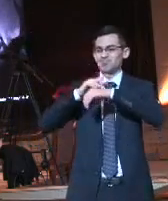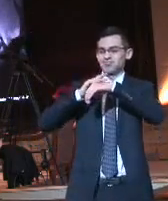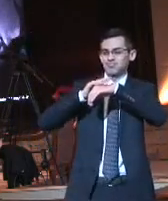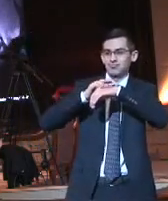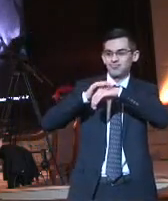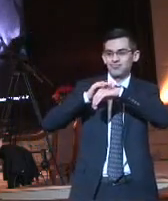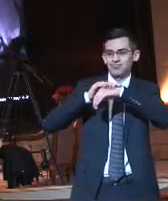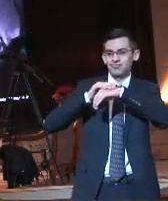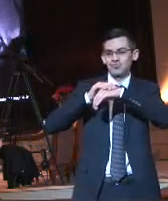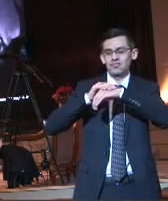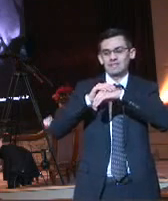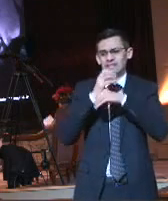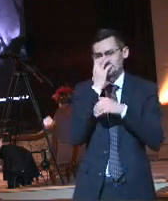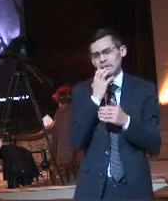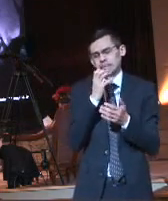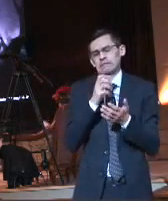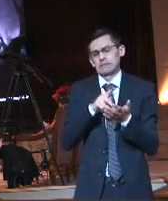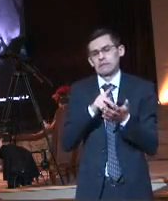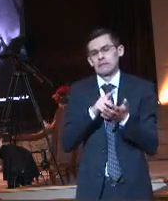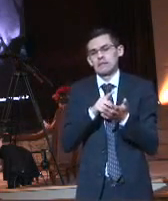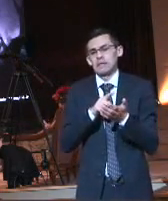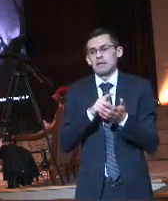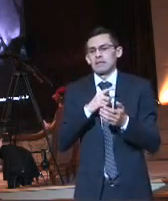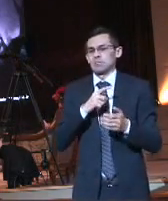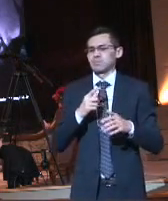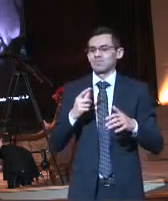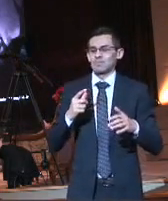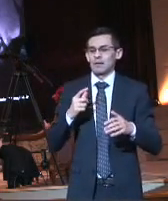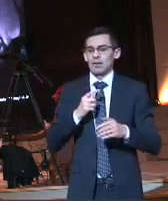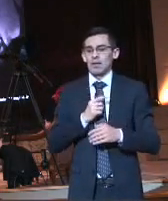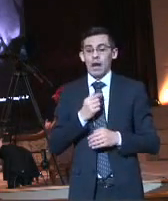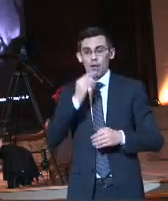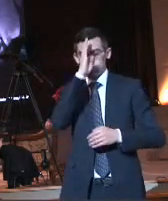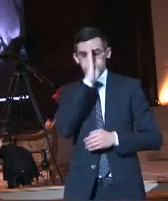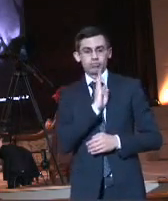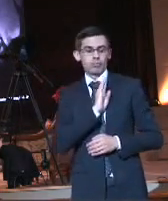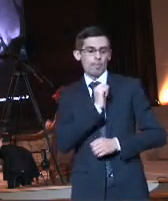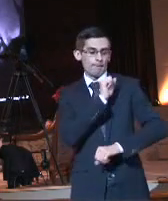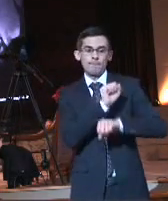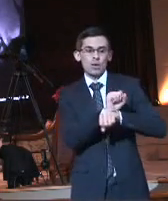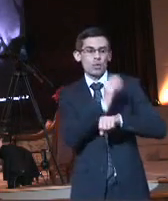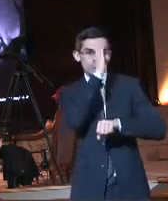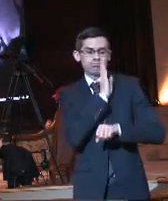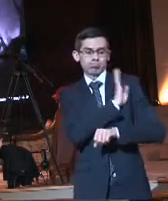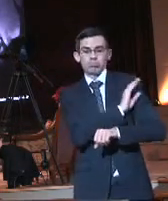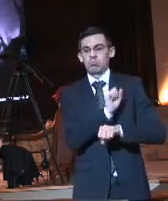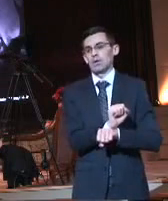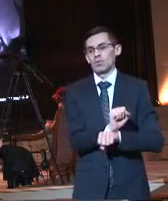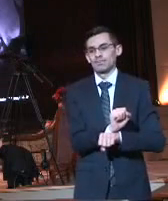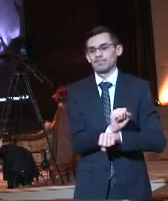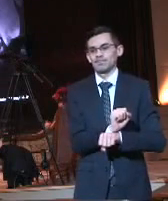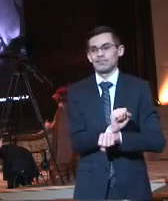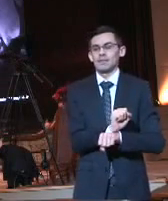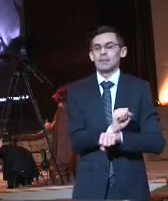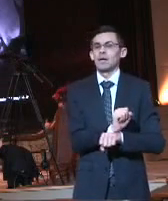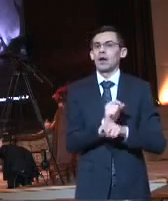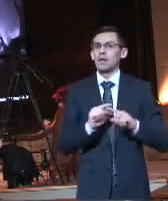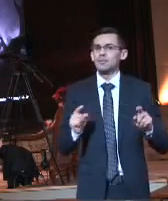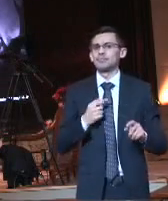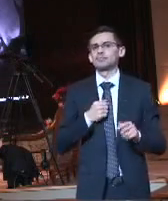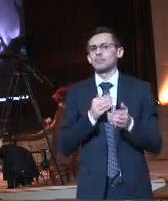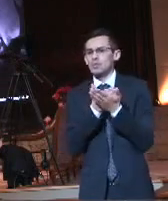teve uma hemiparesia, né? Metade do corpo dela ficou paralisado. E aí a